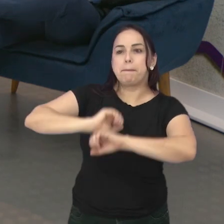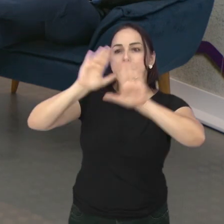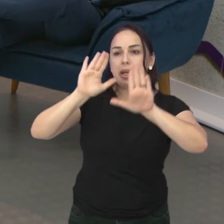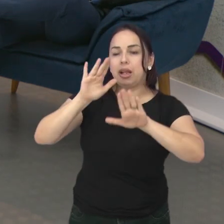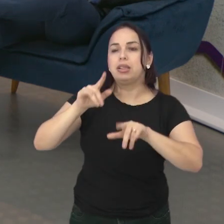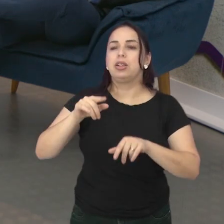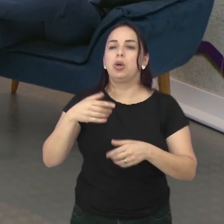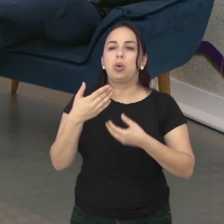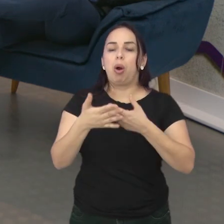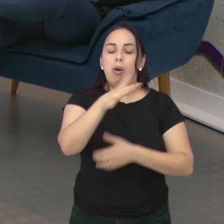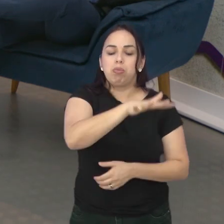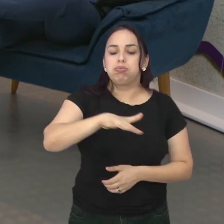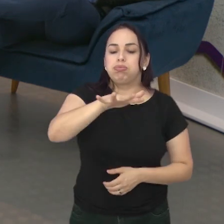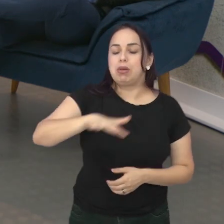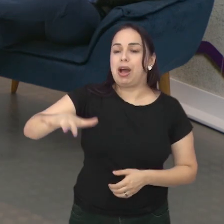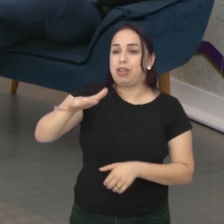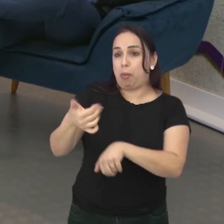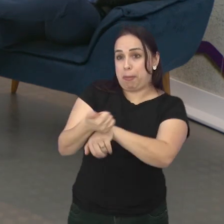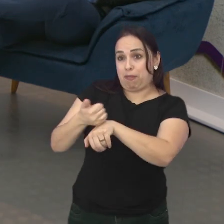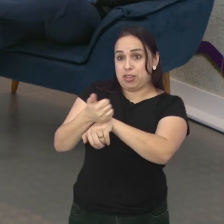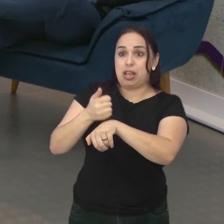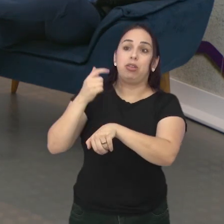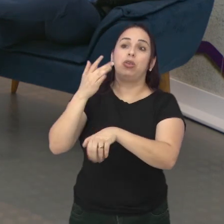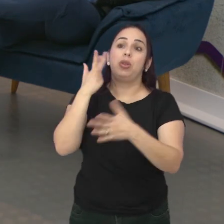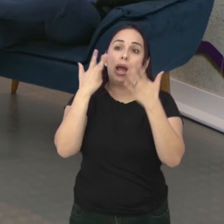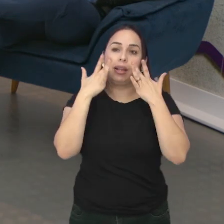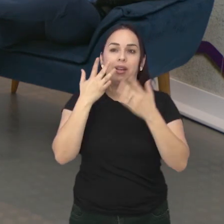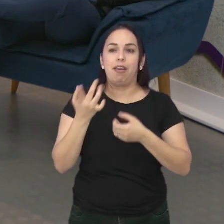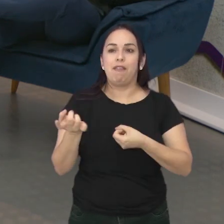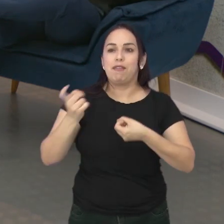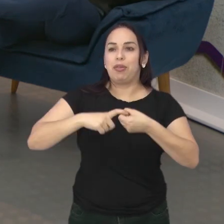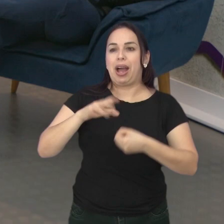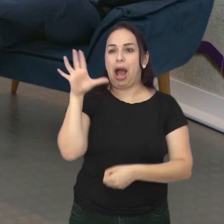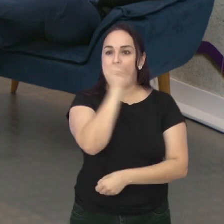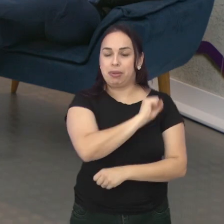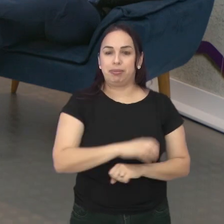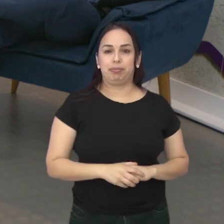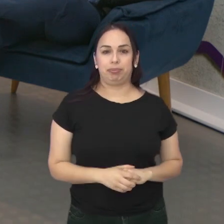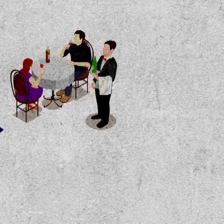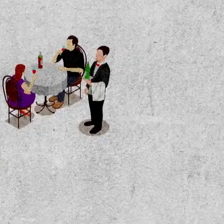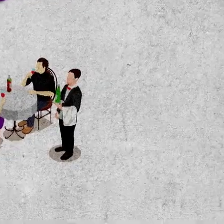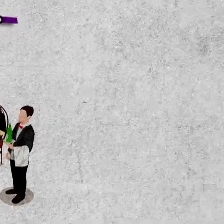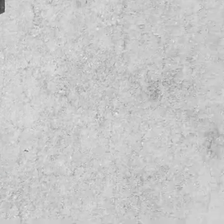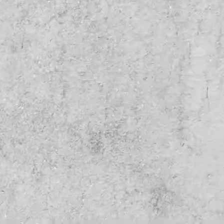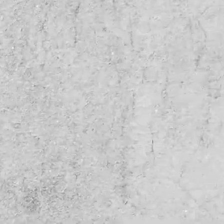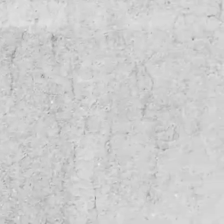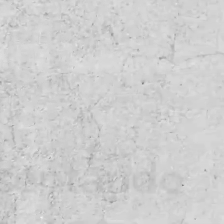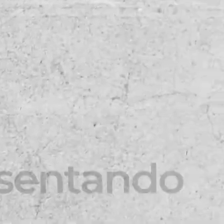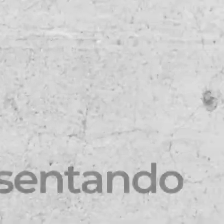um pouco mais sobre o campo de atuação de um profissional de teatro. A gente volta já.